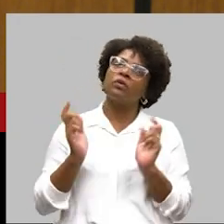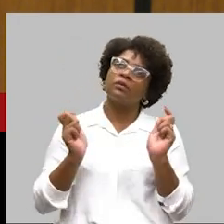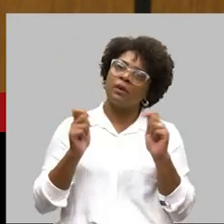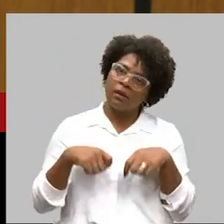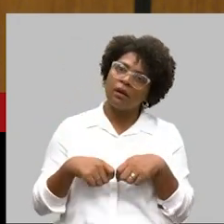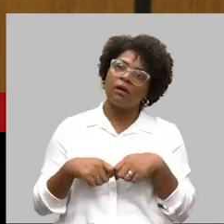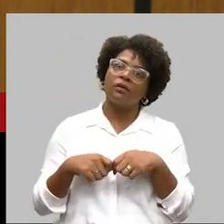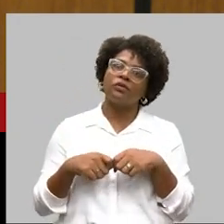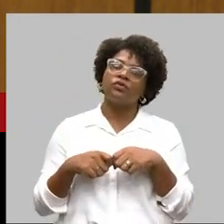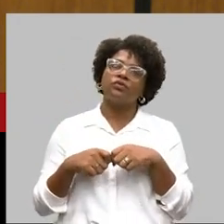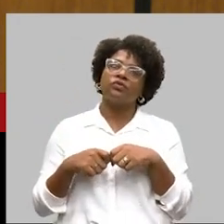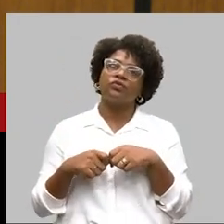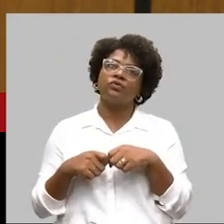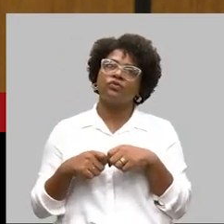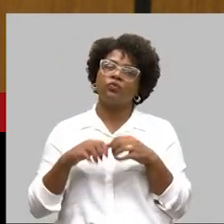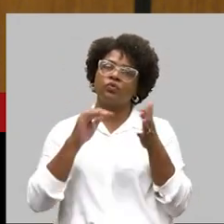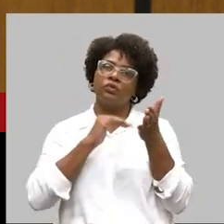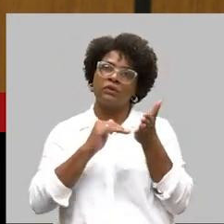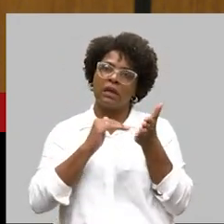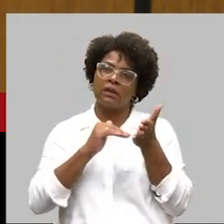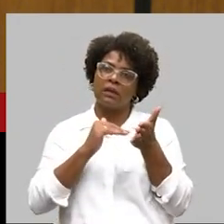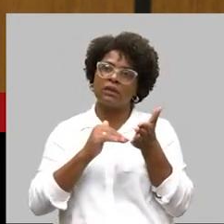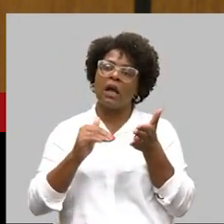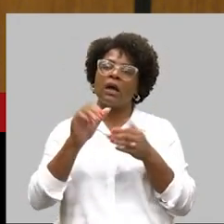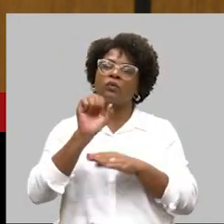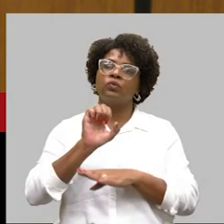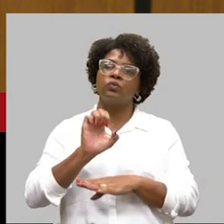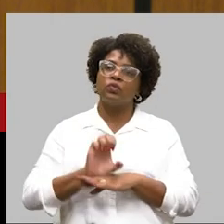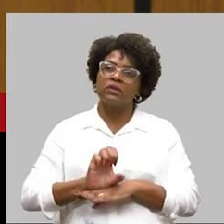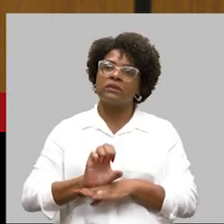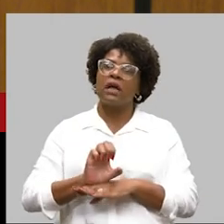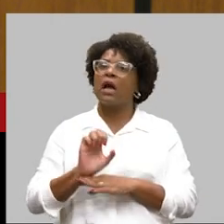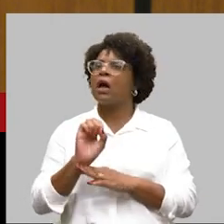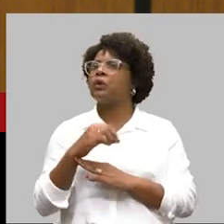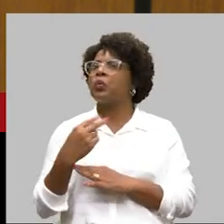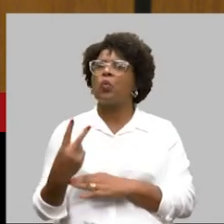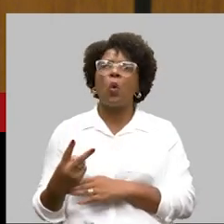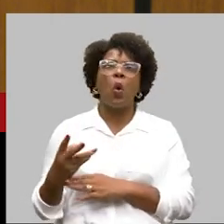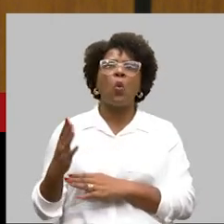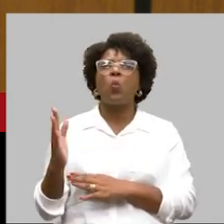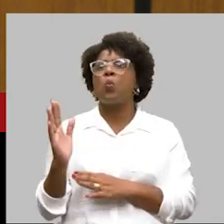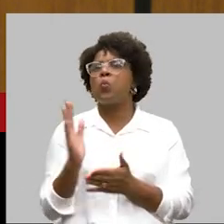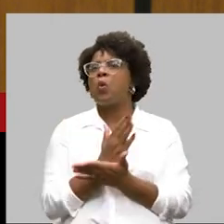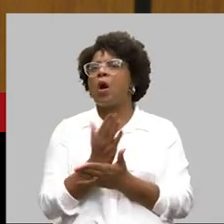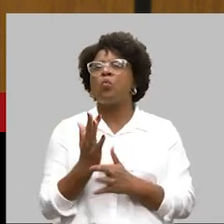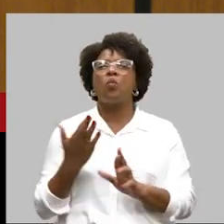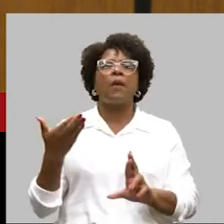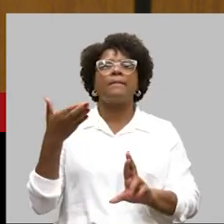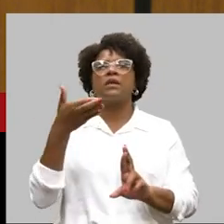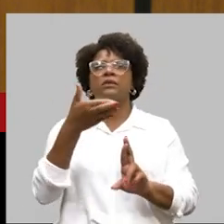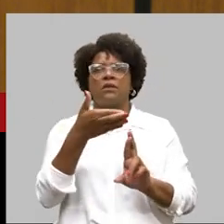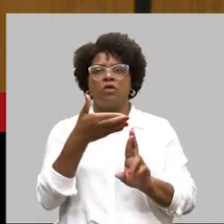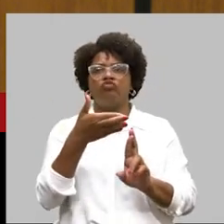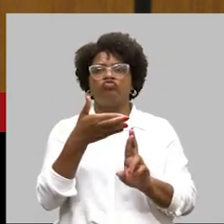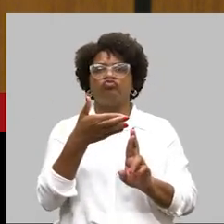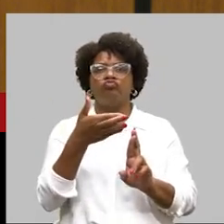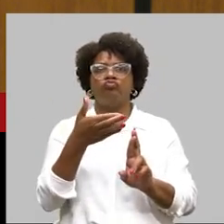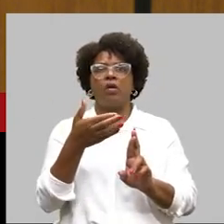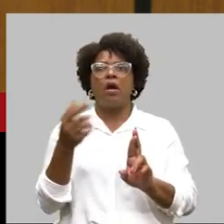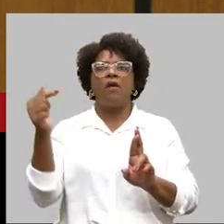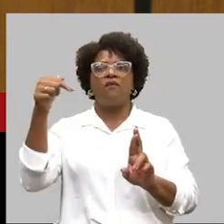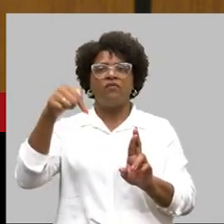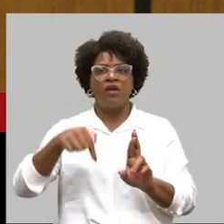né do secretário de estado ou alguém por ele designado possa receber uma